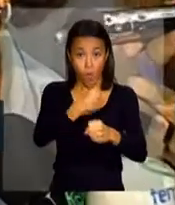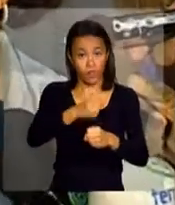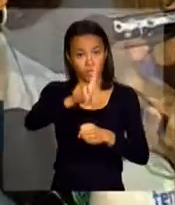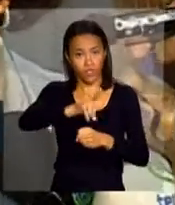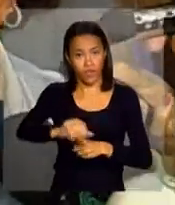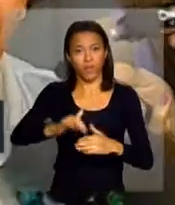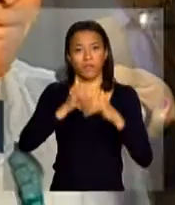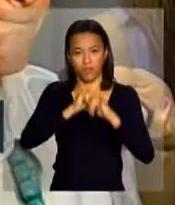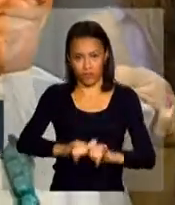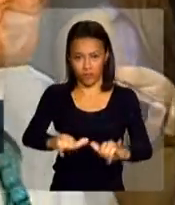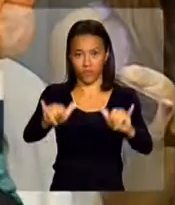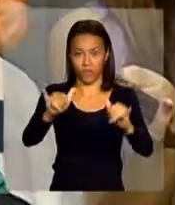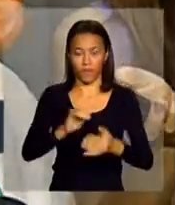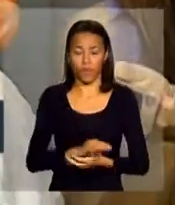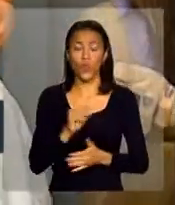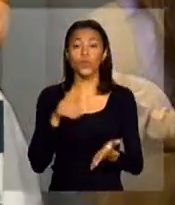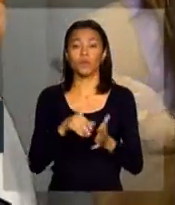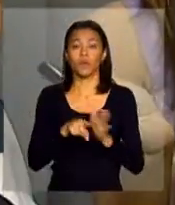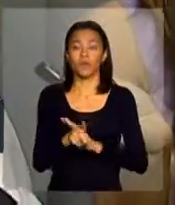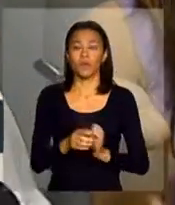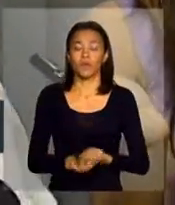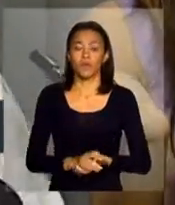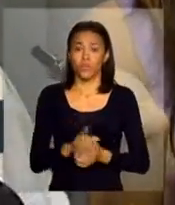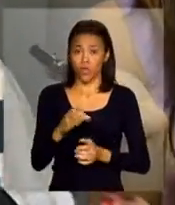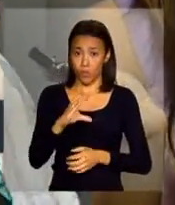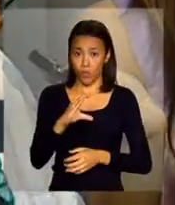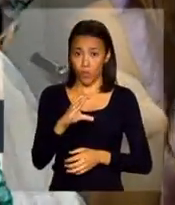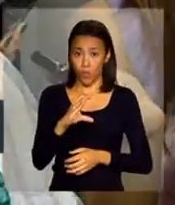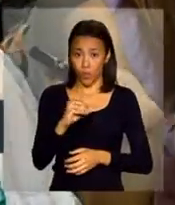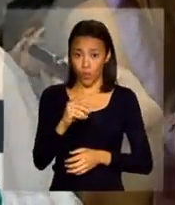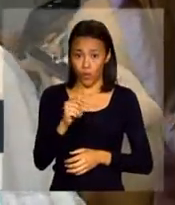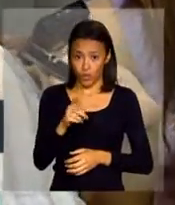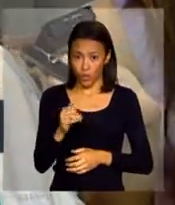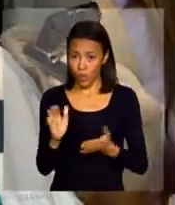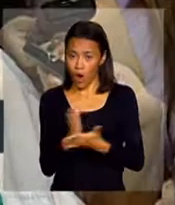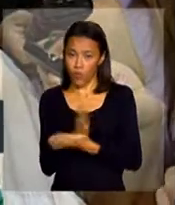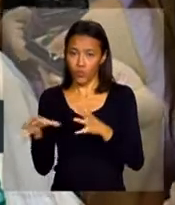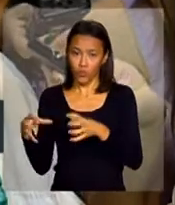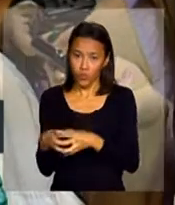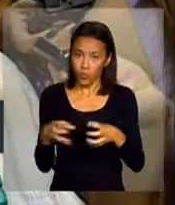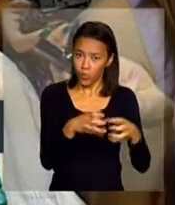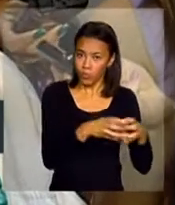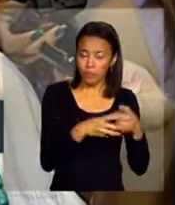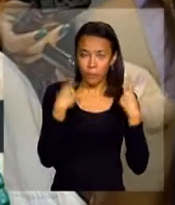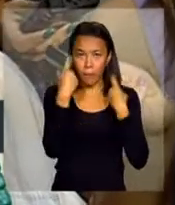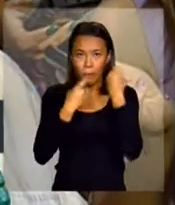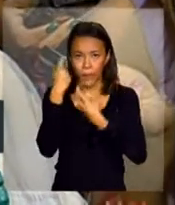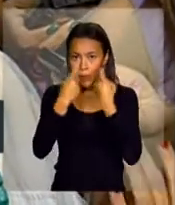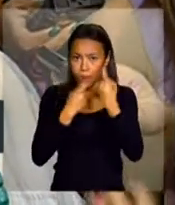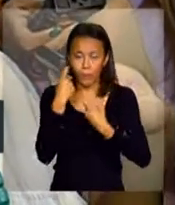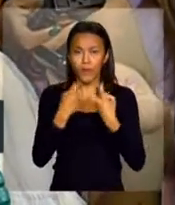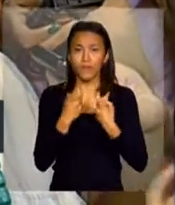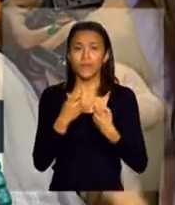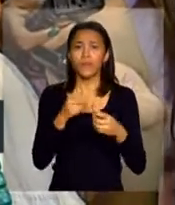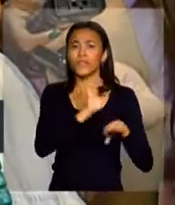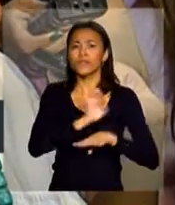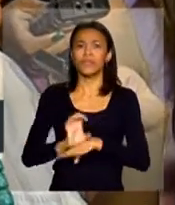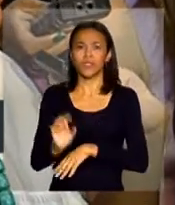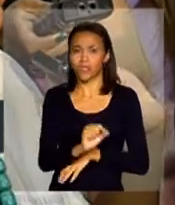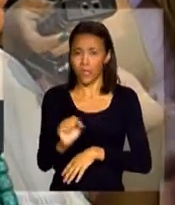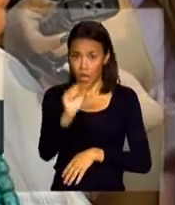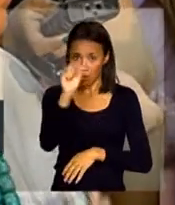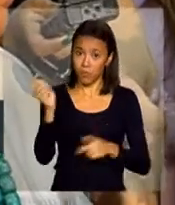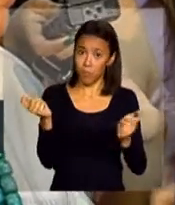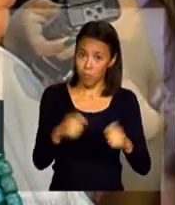essas novas medidas. Tá bem? Última pergunta. Em relação ao Código Florestal, alguns setores estão preocupados, eu sempre pergunto, estão preocupados na questão de que os estados poderiam regulamentar